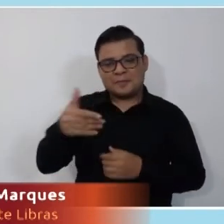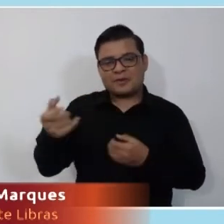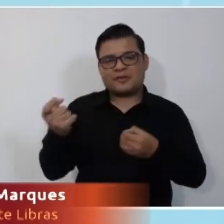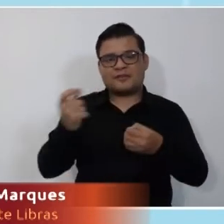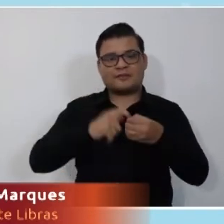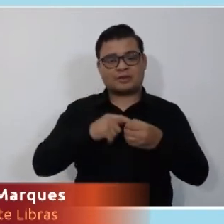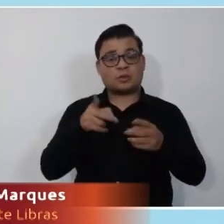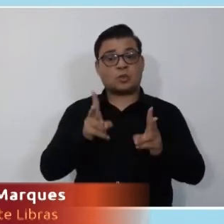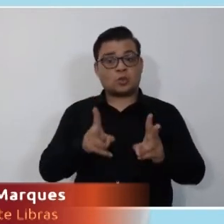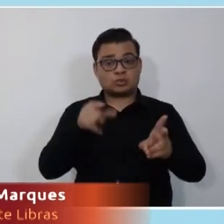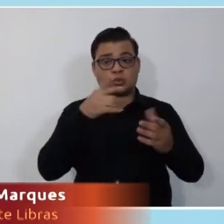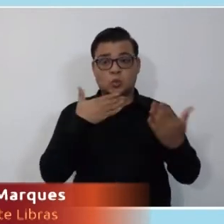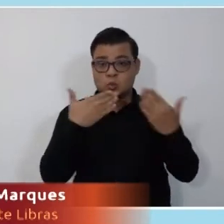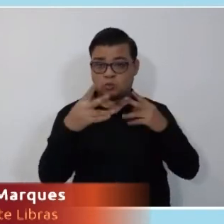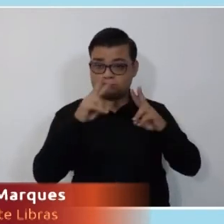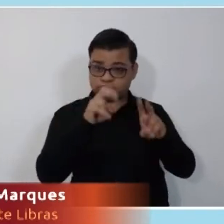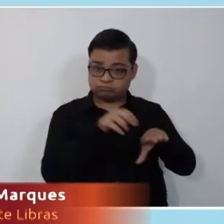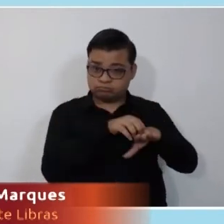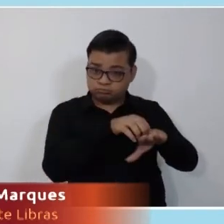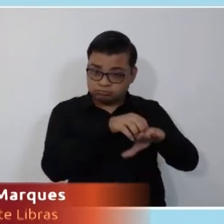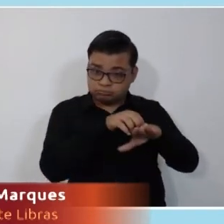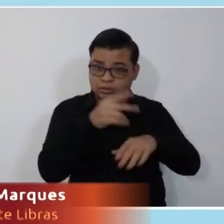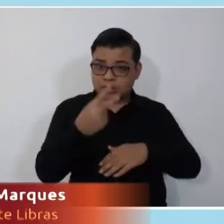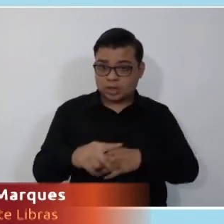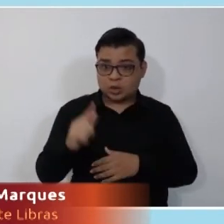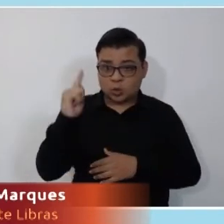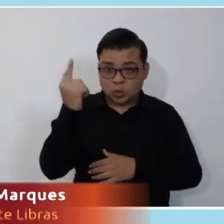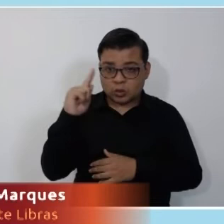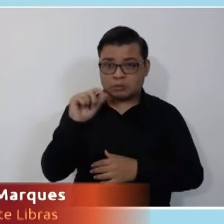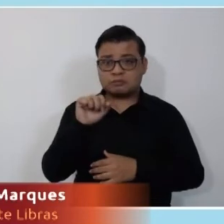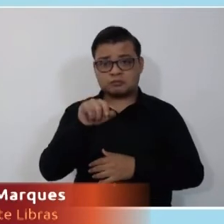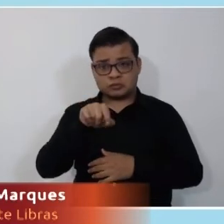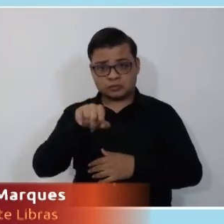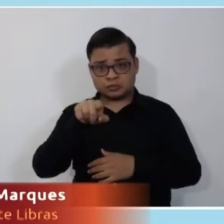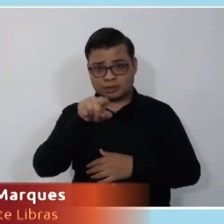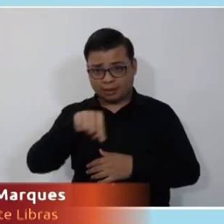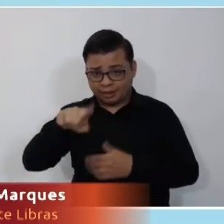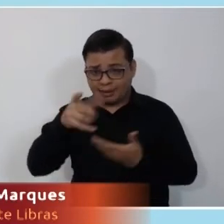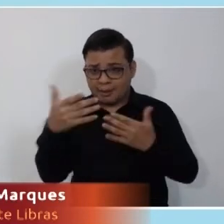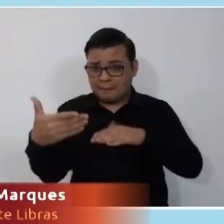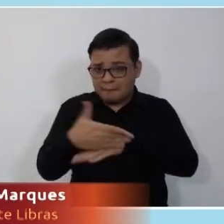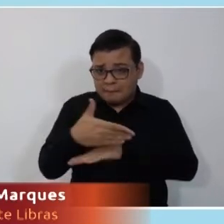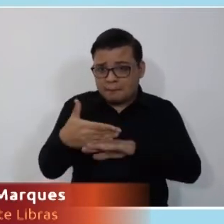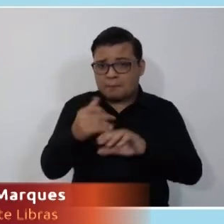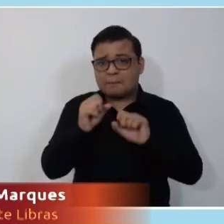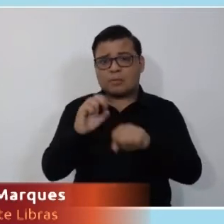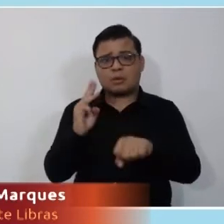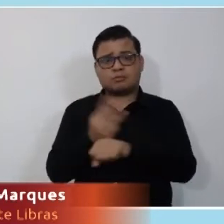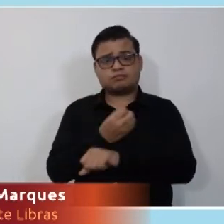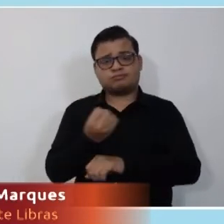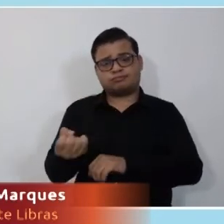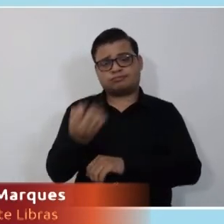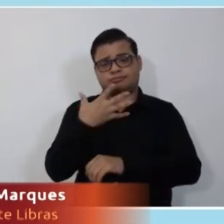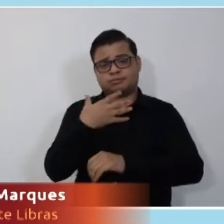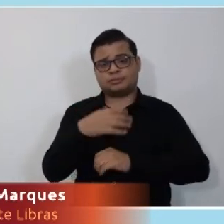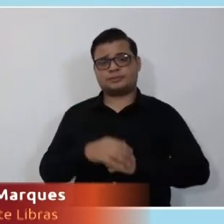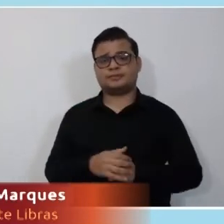mobilidade urbana em Goiânia. Se você quiser participar com a gente, é só mandar a sua mensagem no WhatsApp, que é o